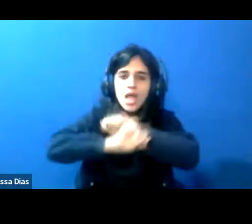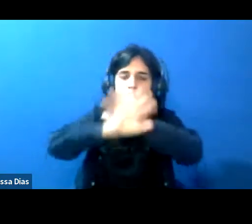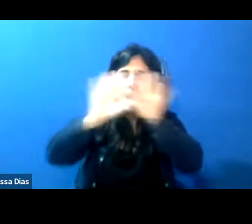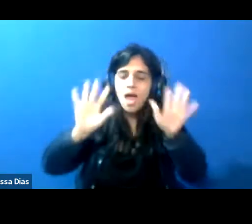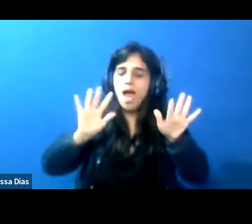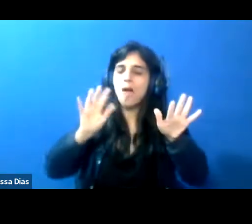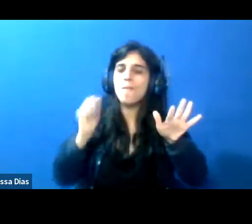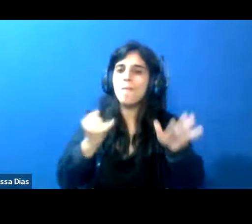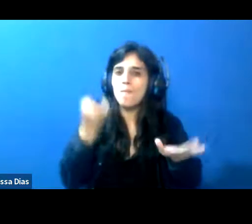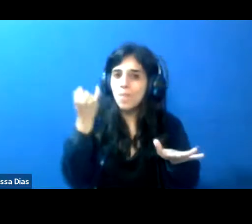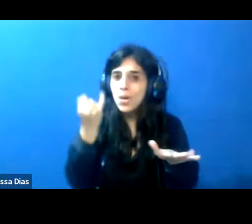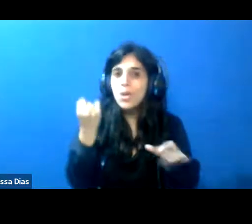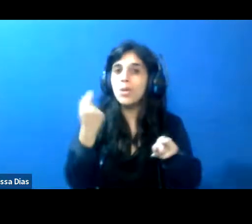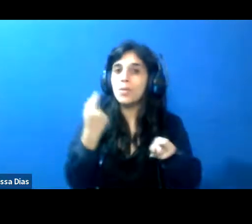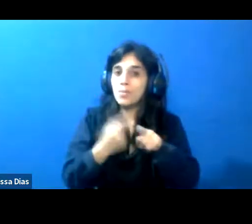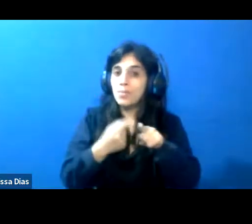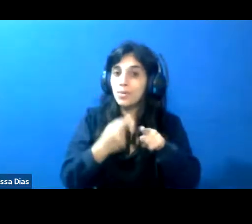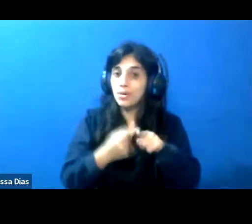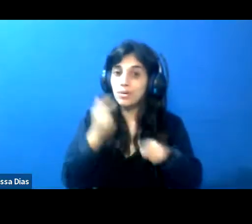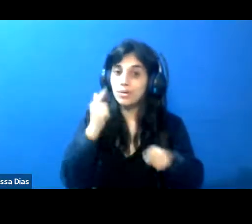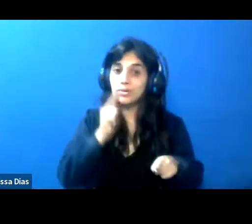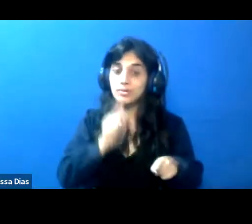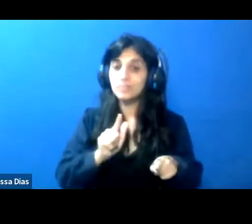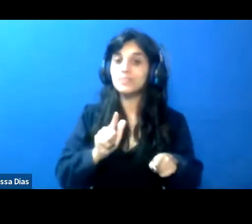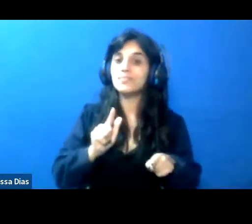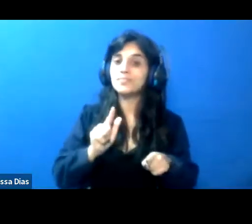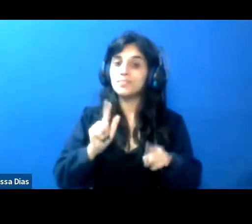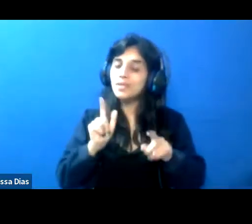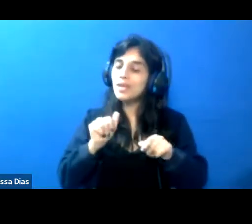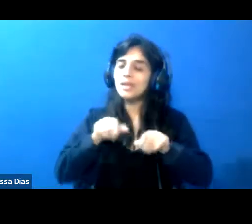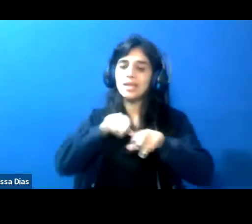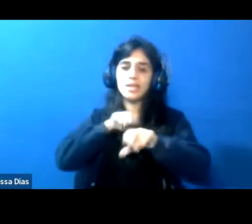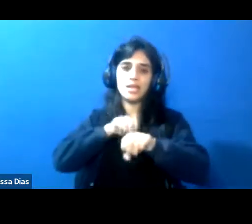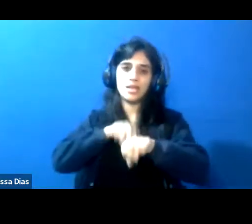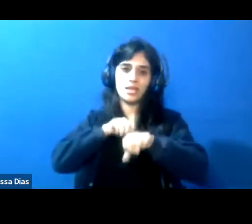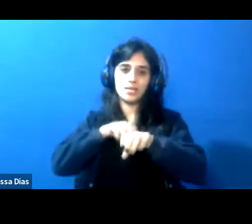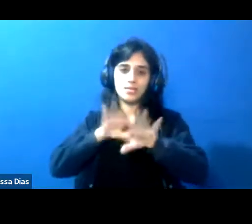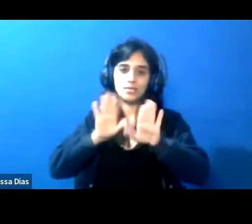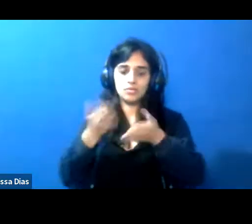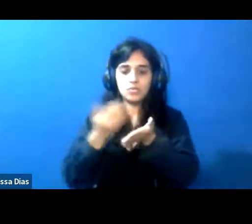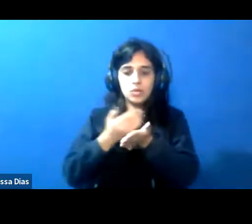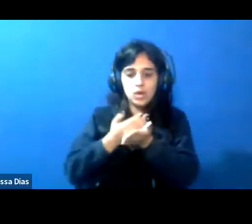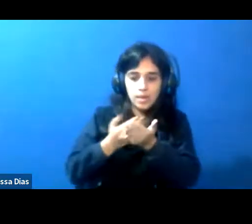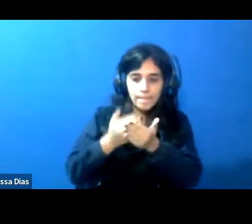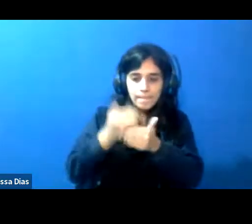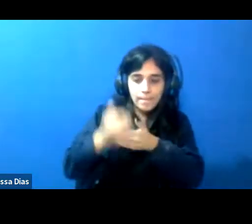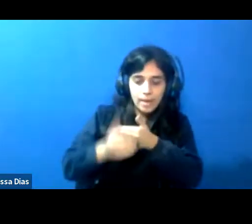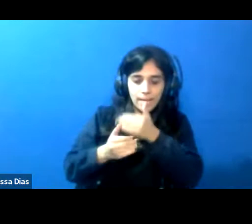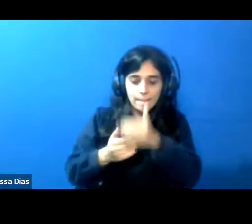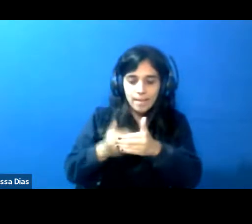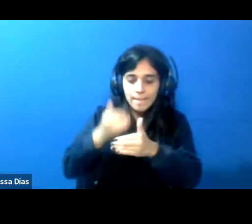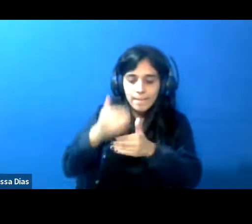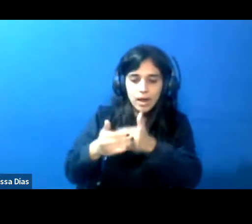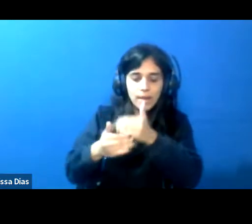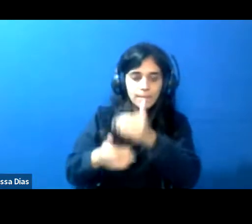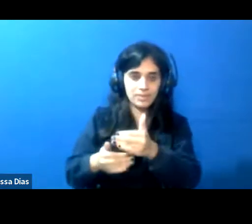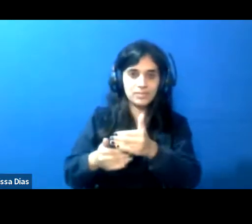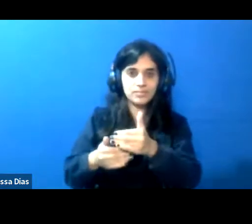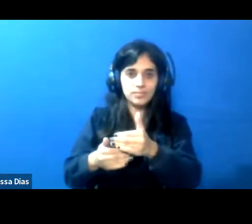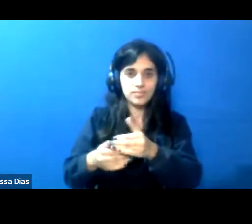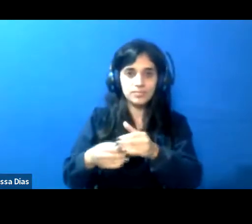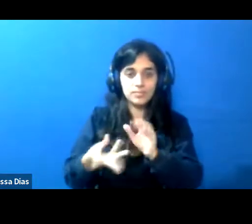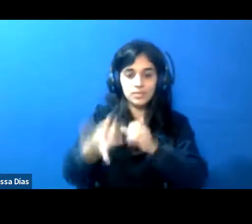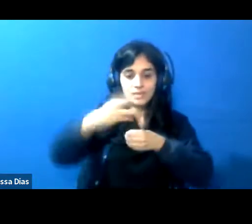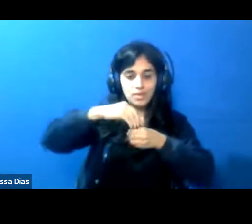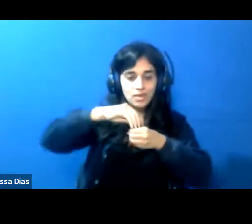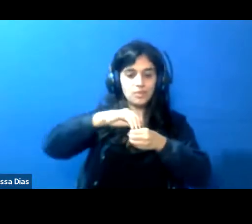da educação, né? A educação que está sendo forjada nesses últimos tempos e que dentro das comunidades